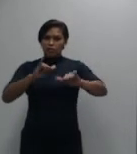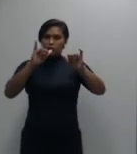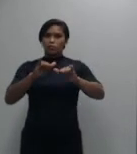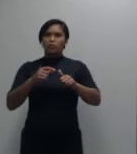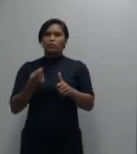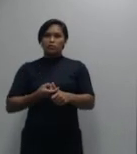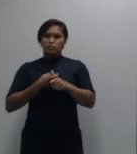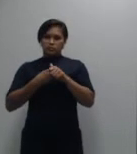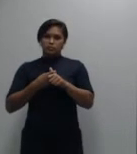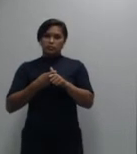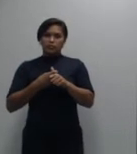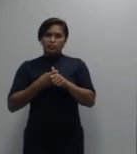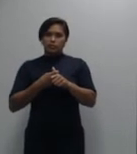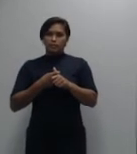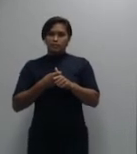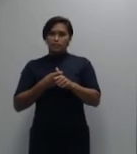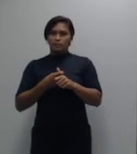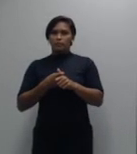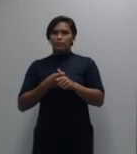primeiramente